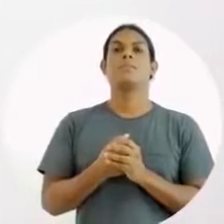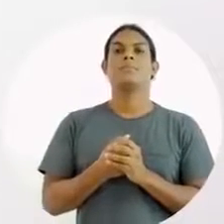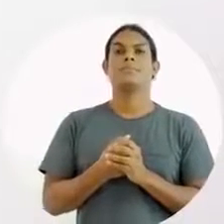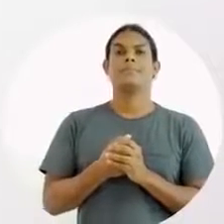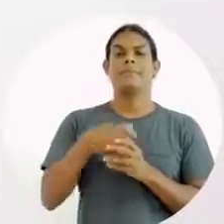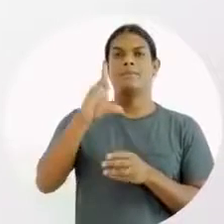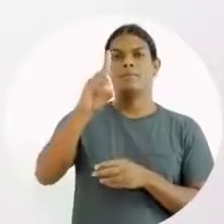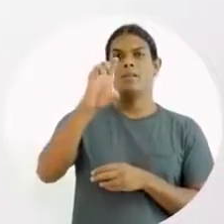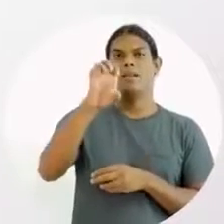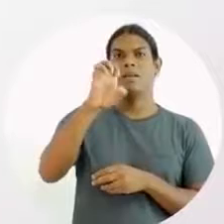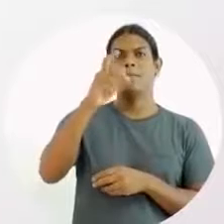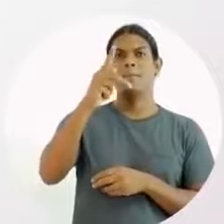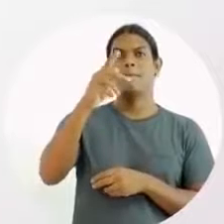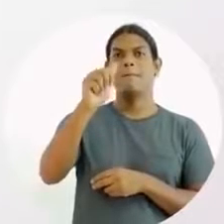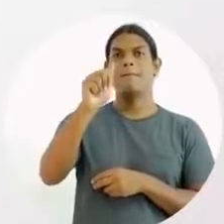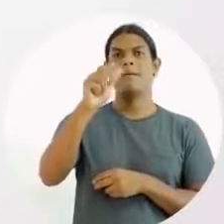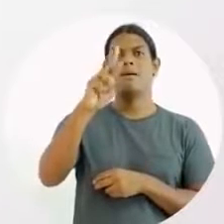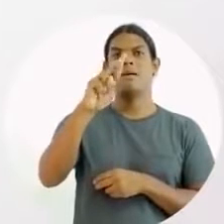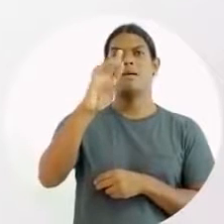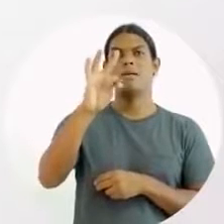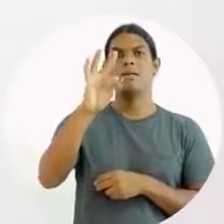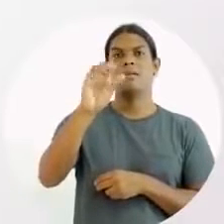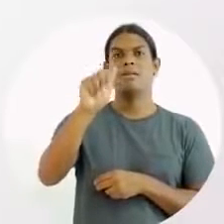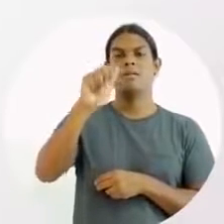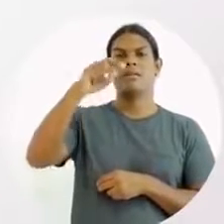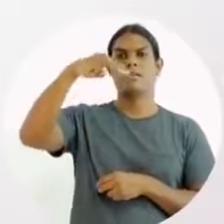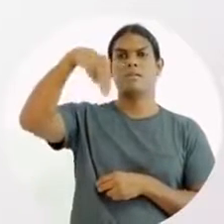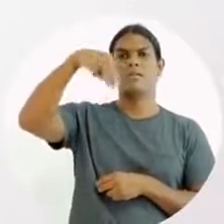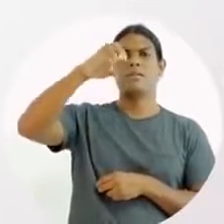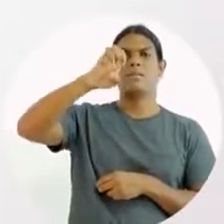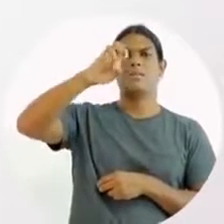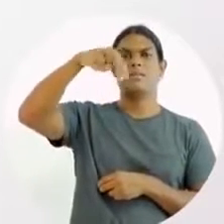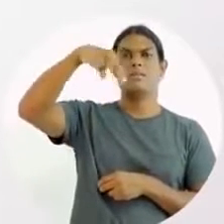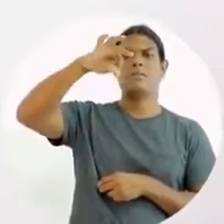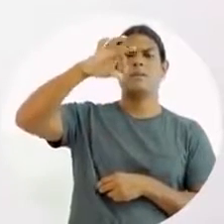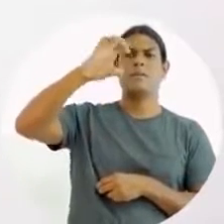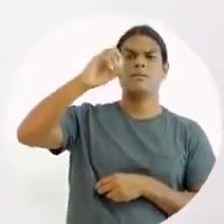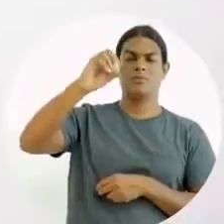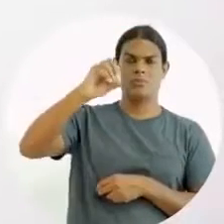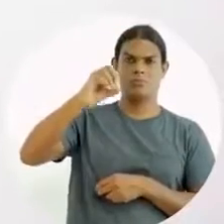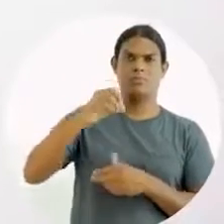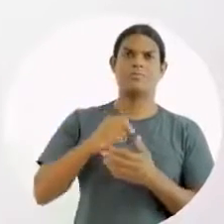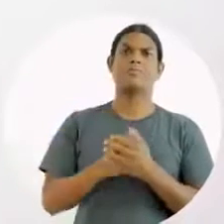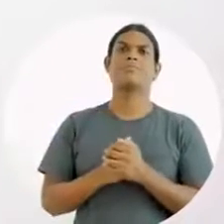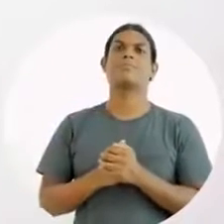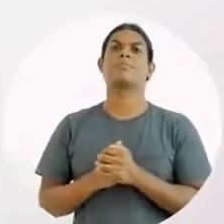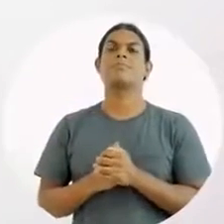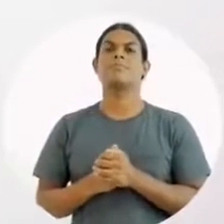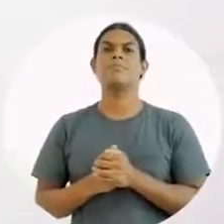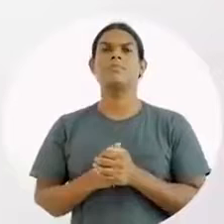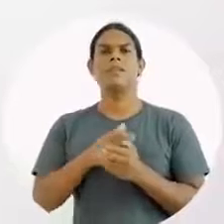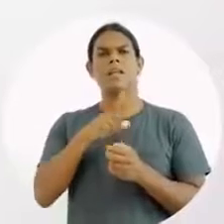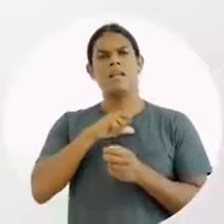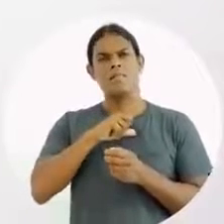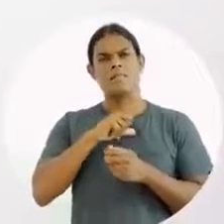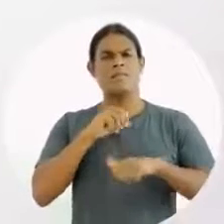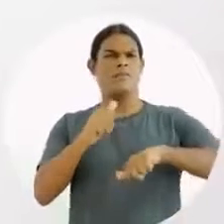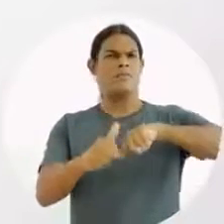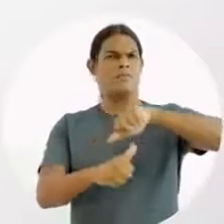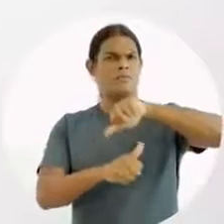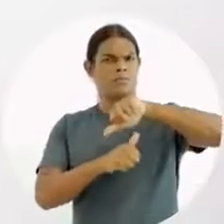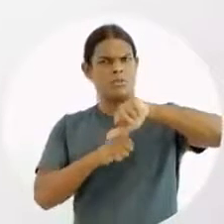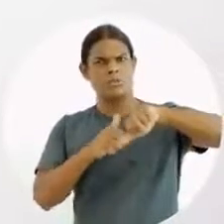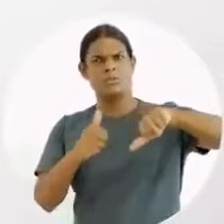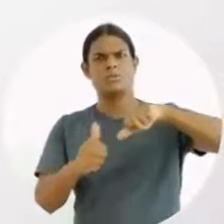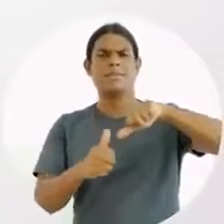era, Departamento de Relações Industriais. Nessa era, esse departamento houve uma modificação, tanto a modificação no que diz